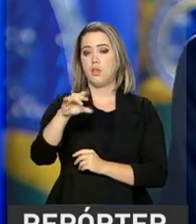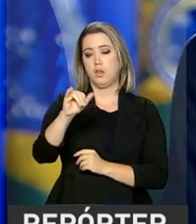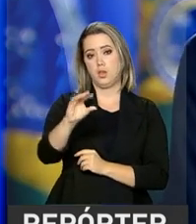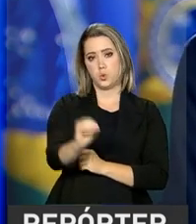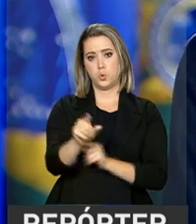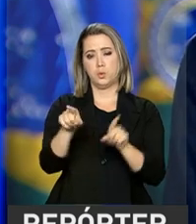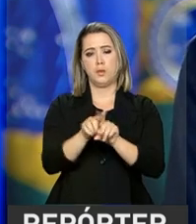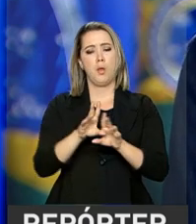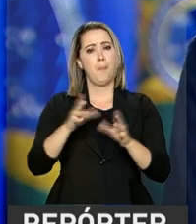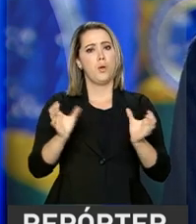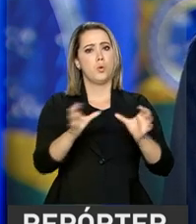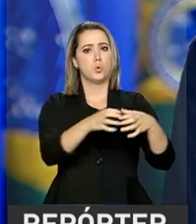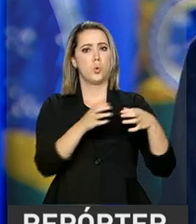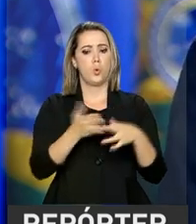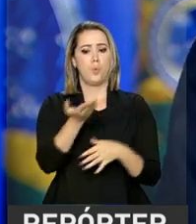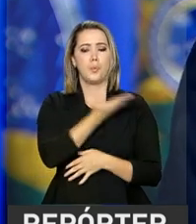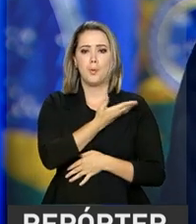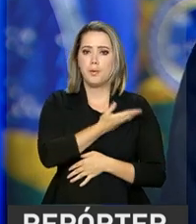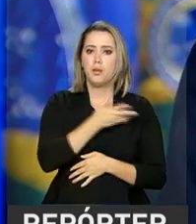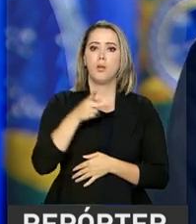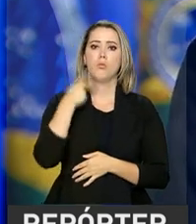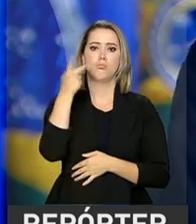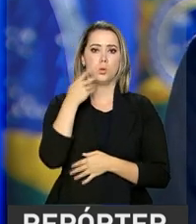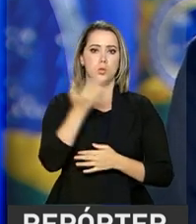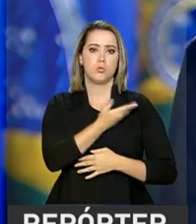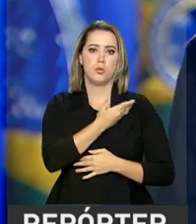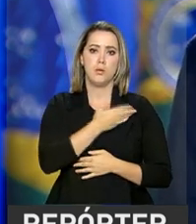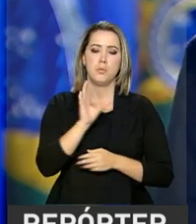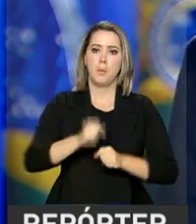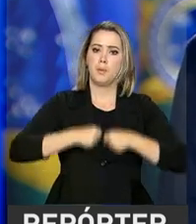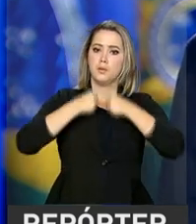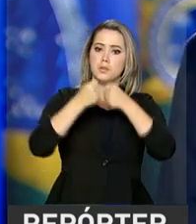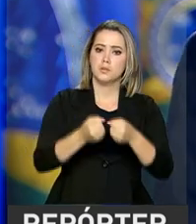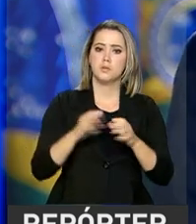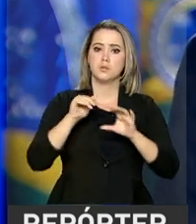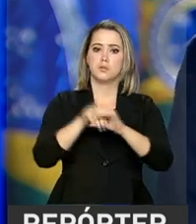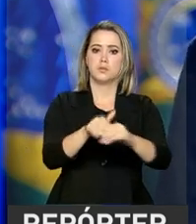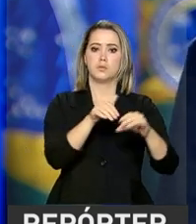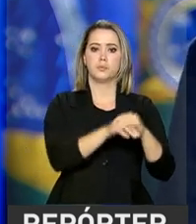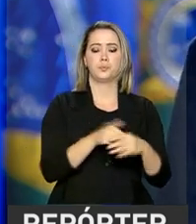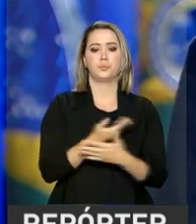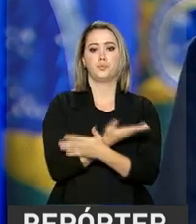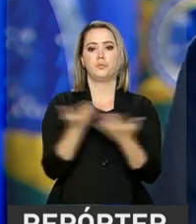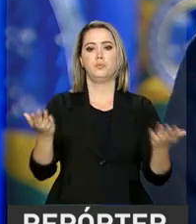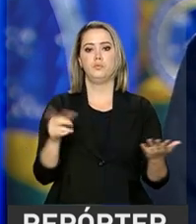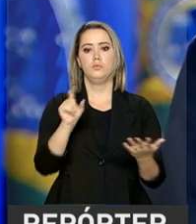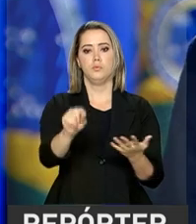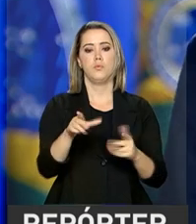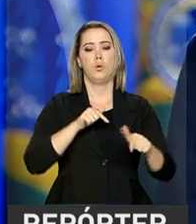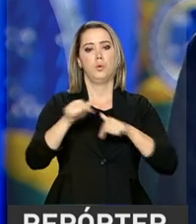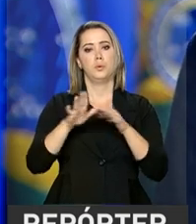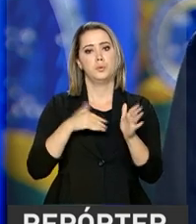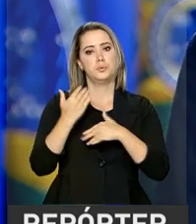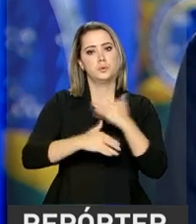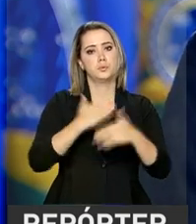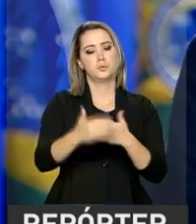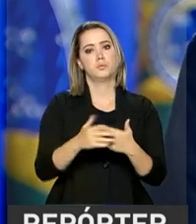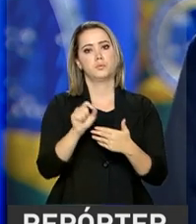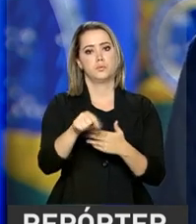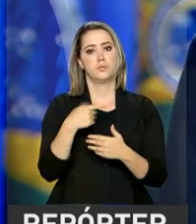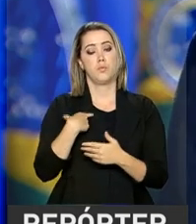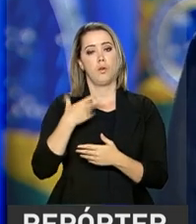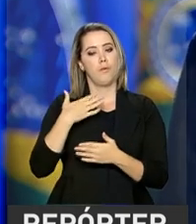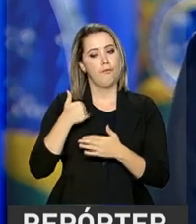aos parlamentares da base aliada pelo empenho nessas votações. Meus amigos, o trabalho continua,